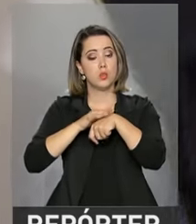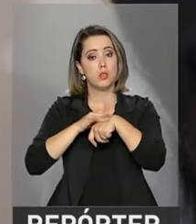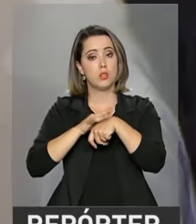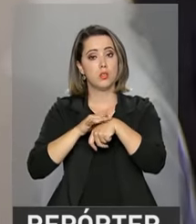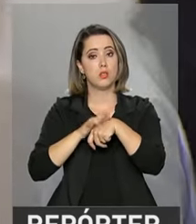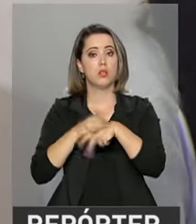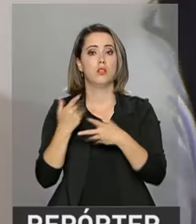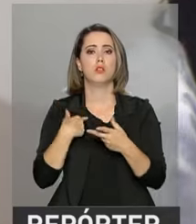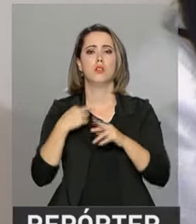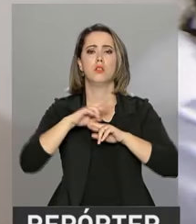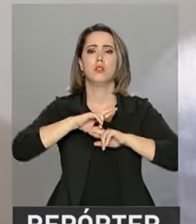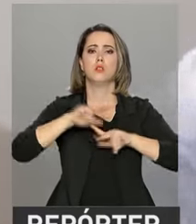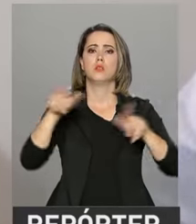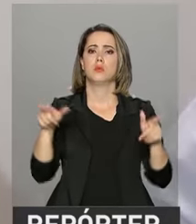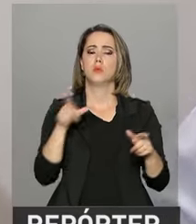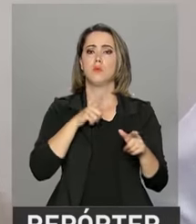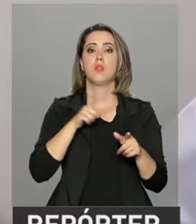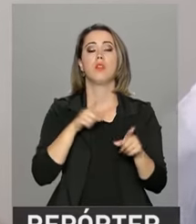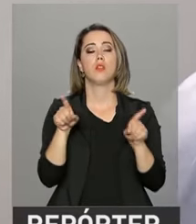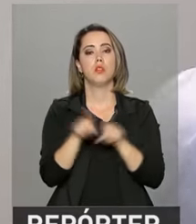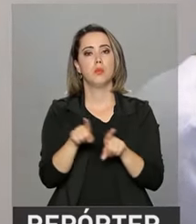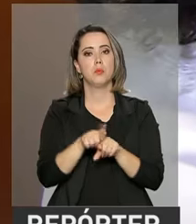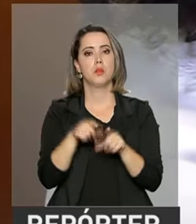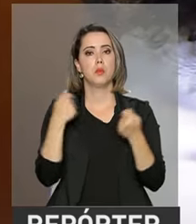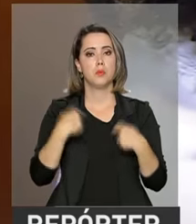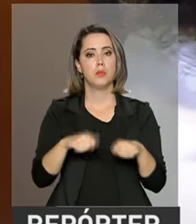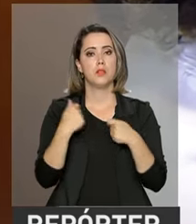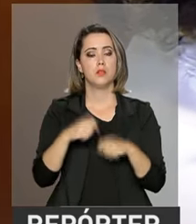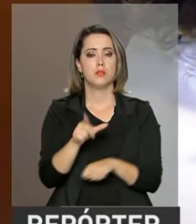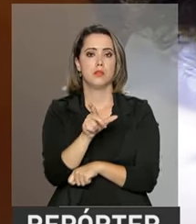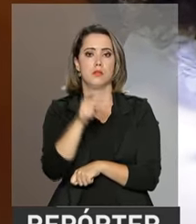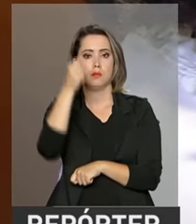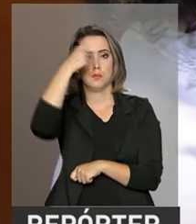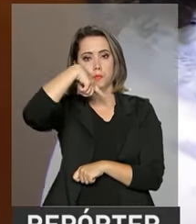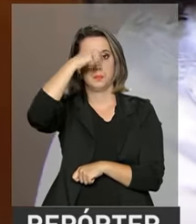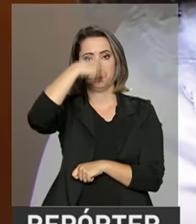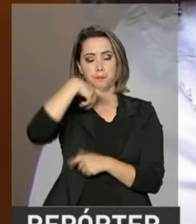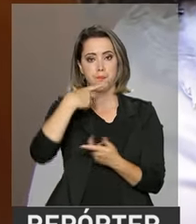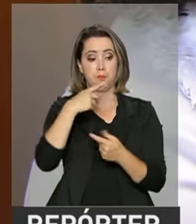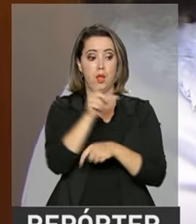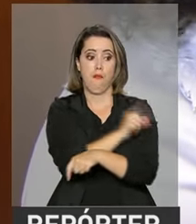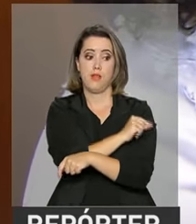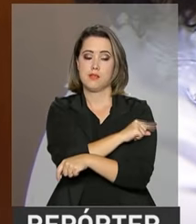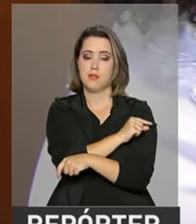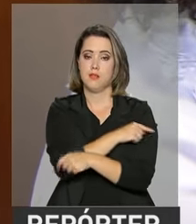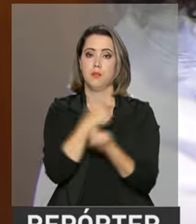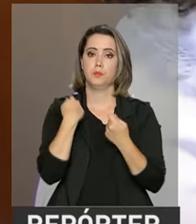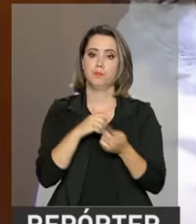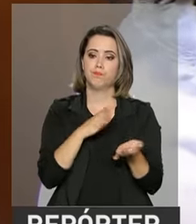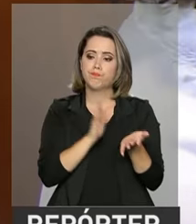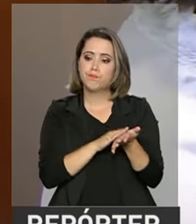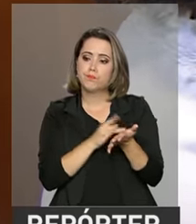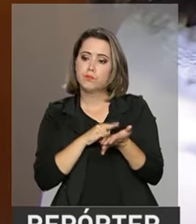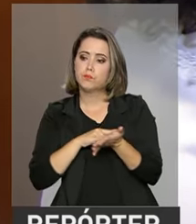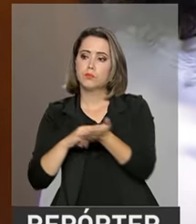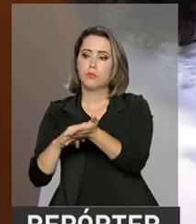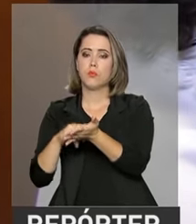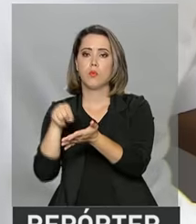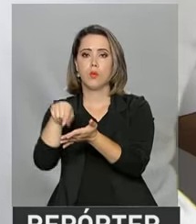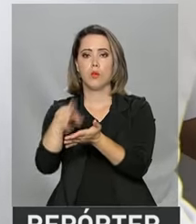pessoas com deficiências específicas também devem se vacinar esse público deve apresentar a prescrição médica no ato da vacinação